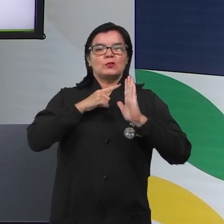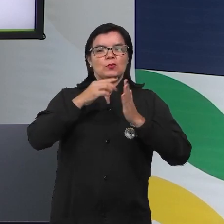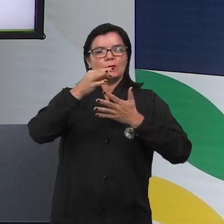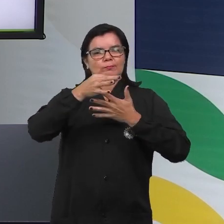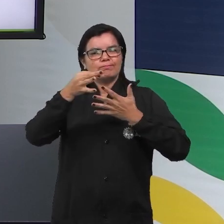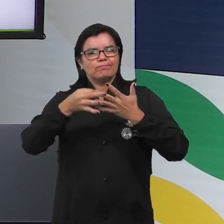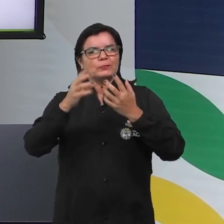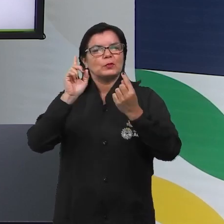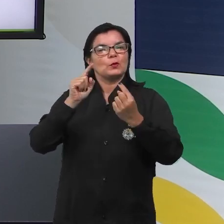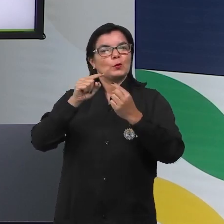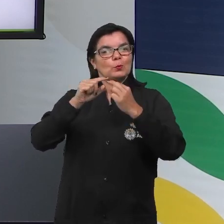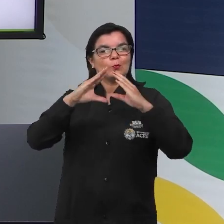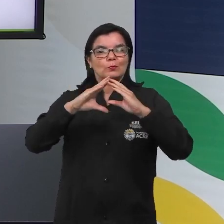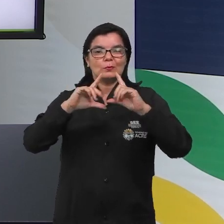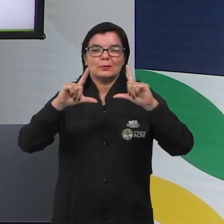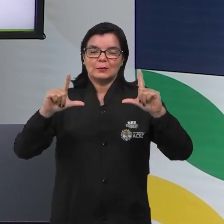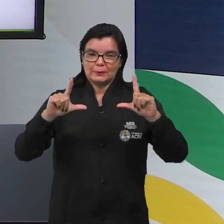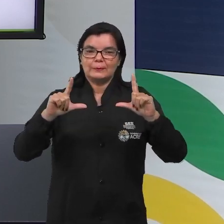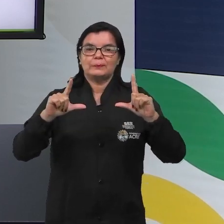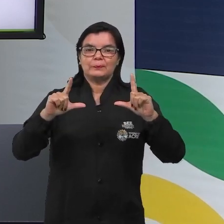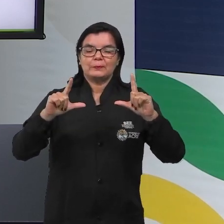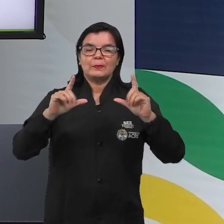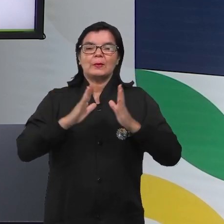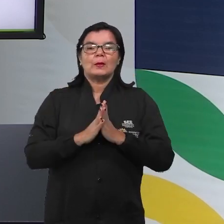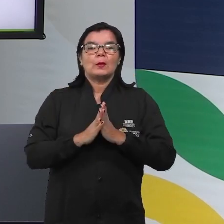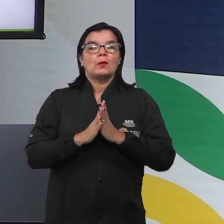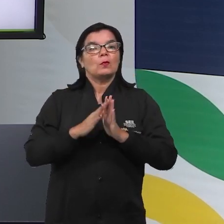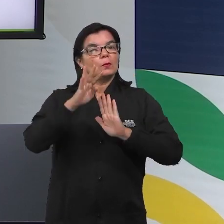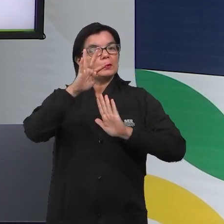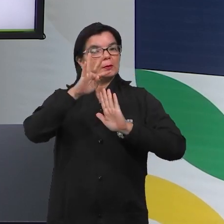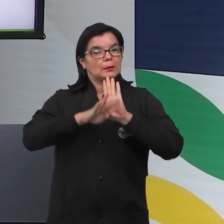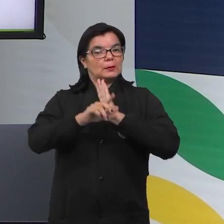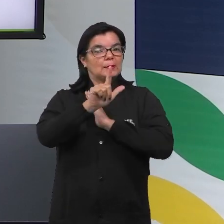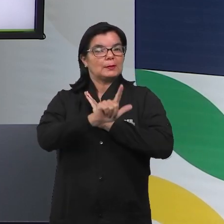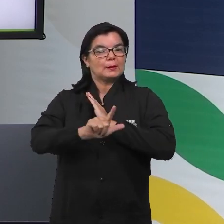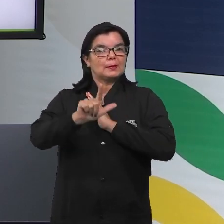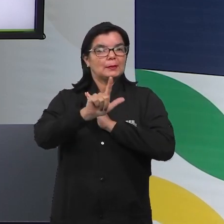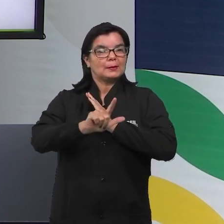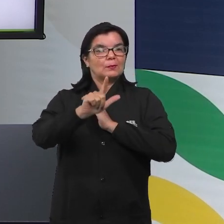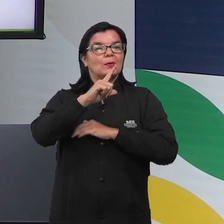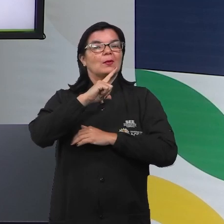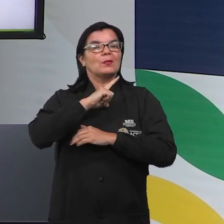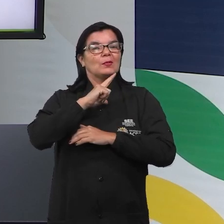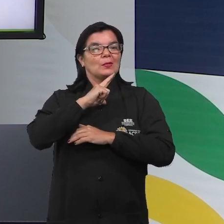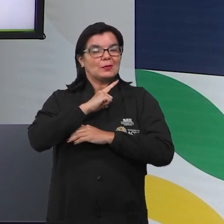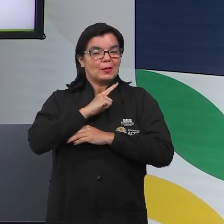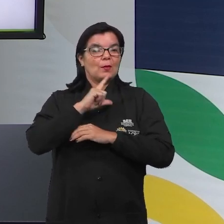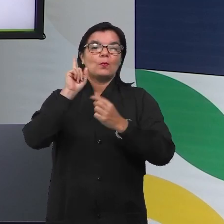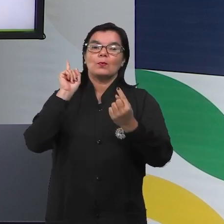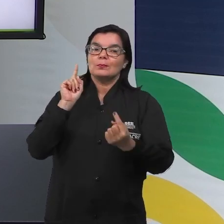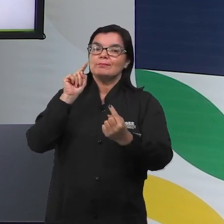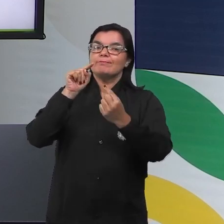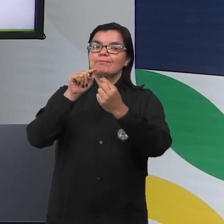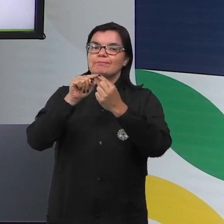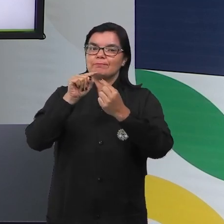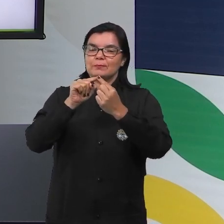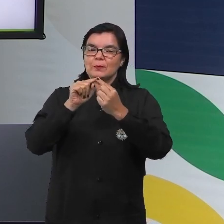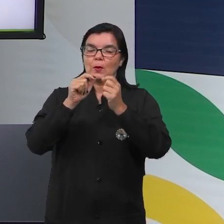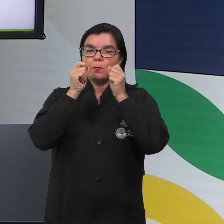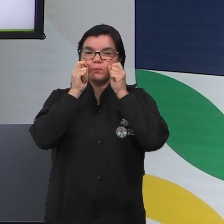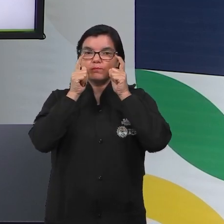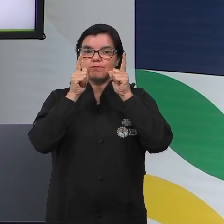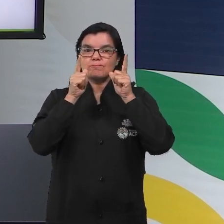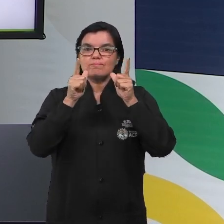função objetiva e de função subjetiva. O texto literário, ele tem como objetivo despertar